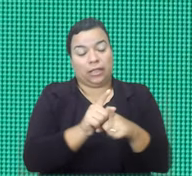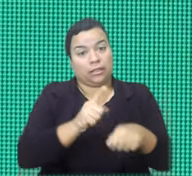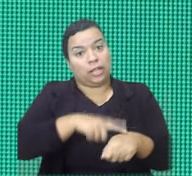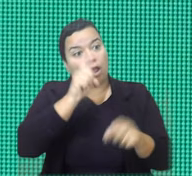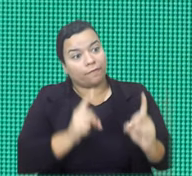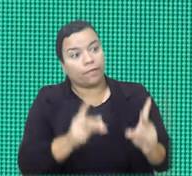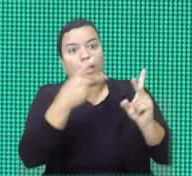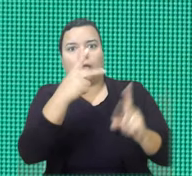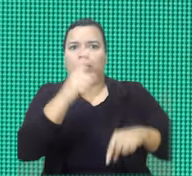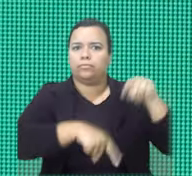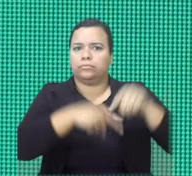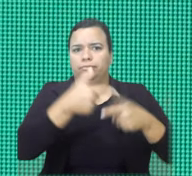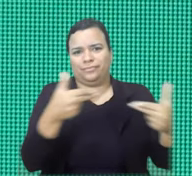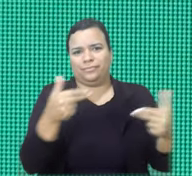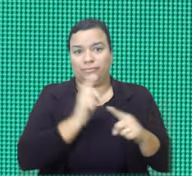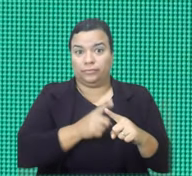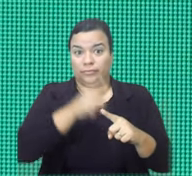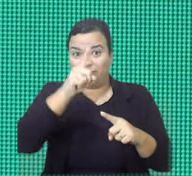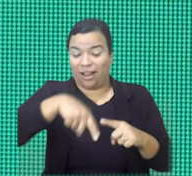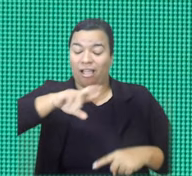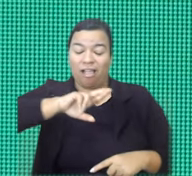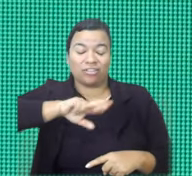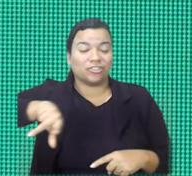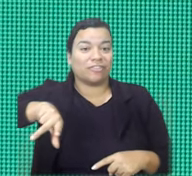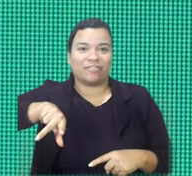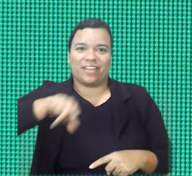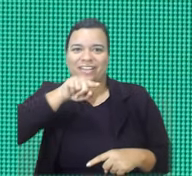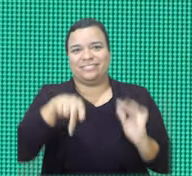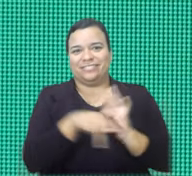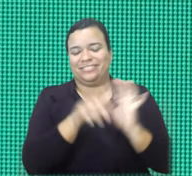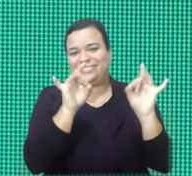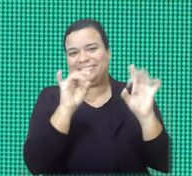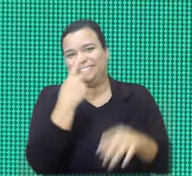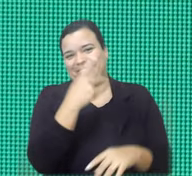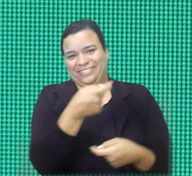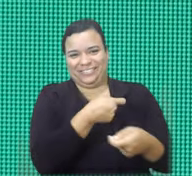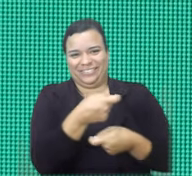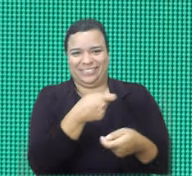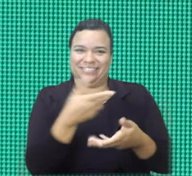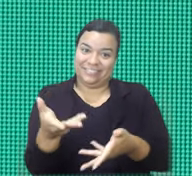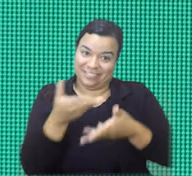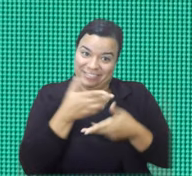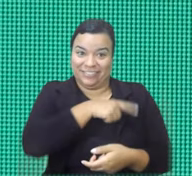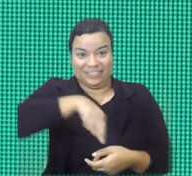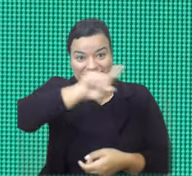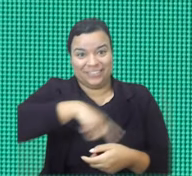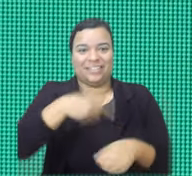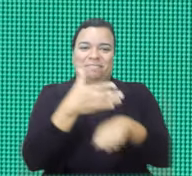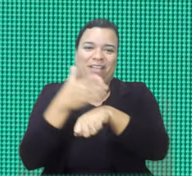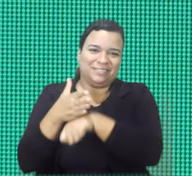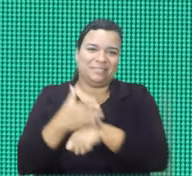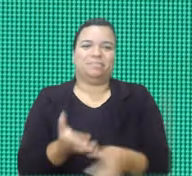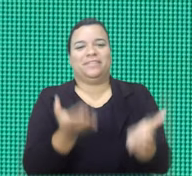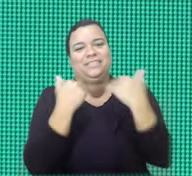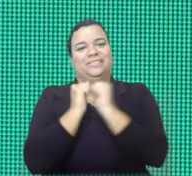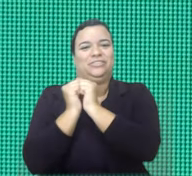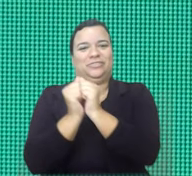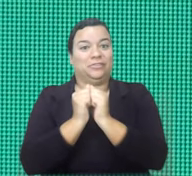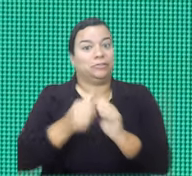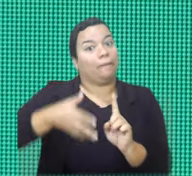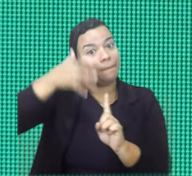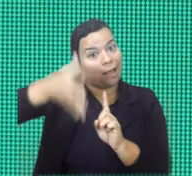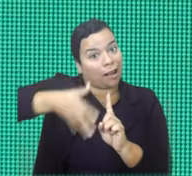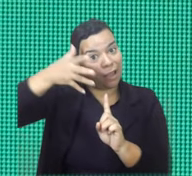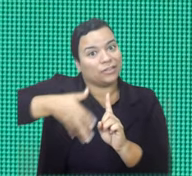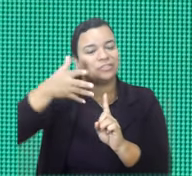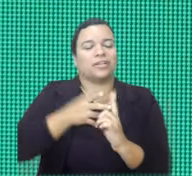produtos pois isso é o diferencial do seu negócio então Convido você a participar junto comigo da palestra